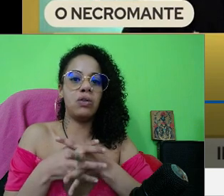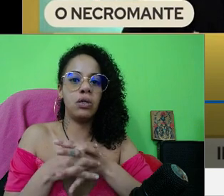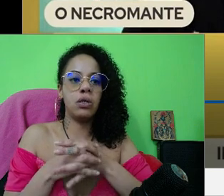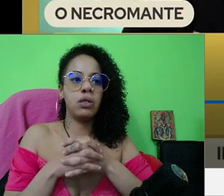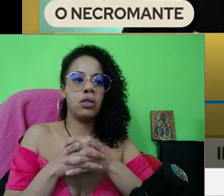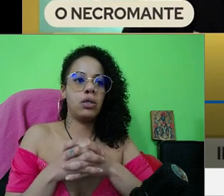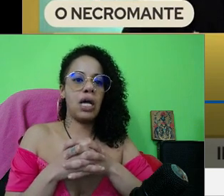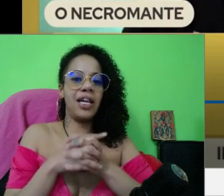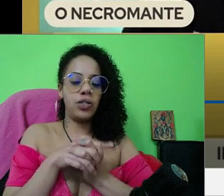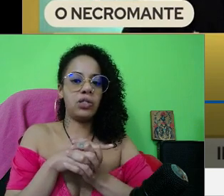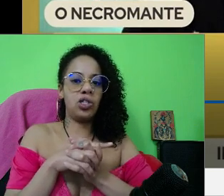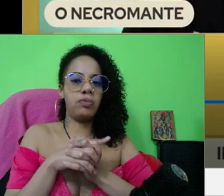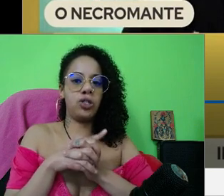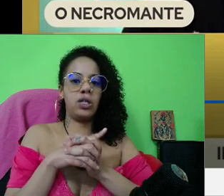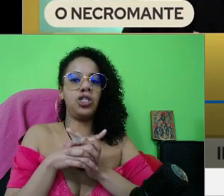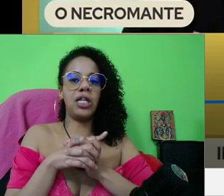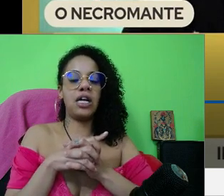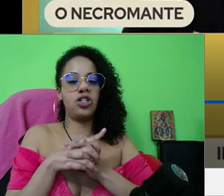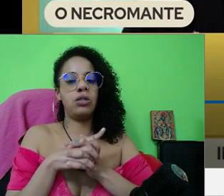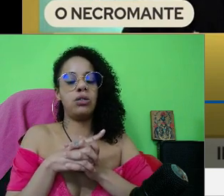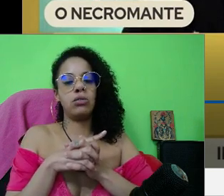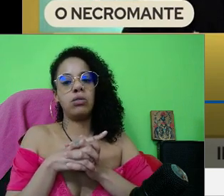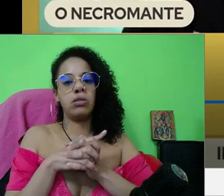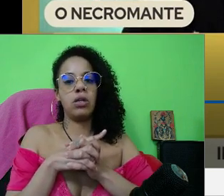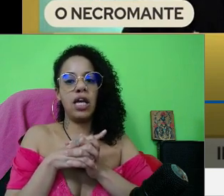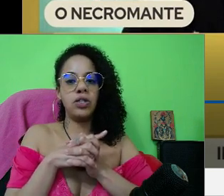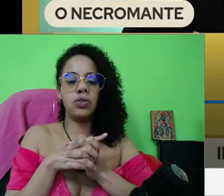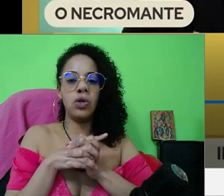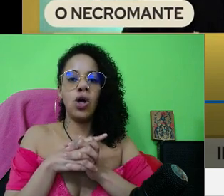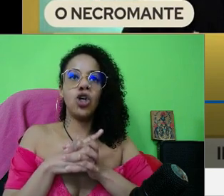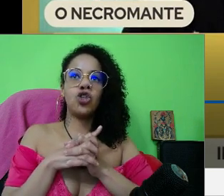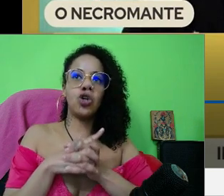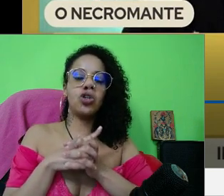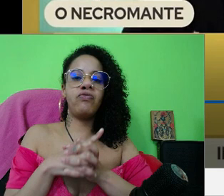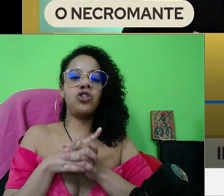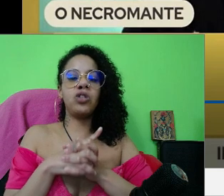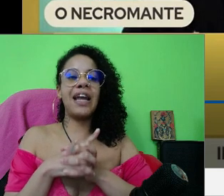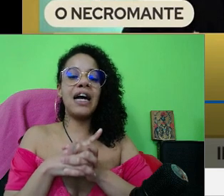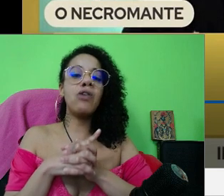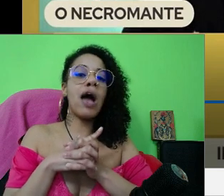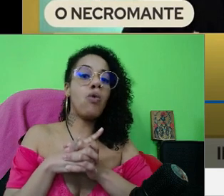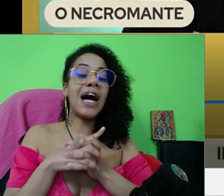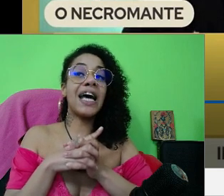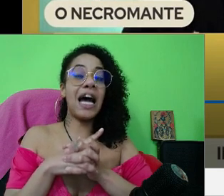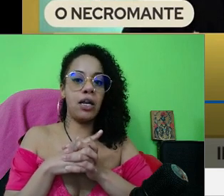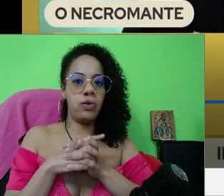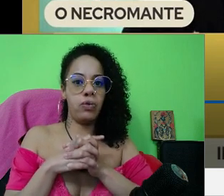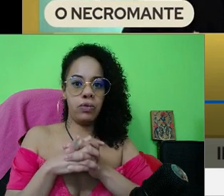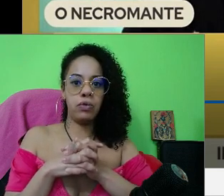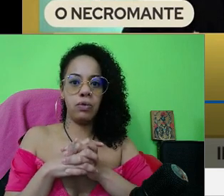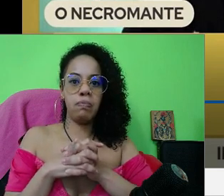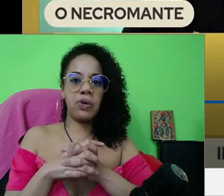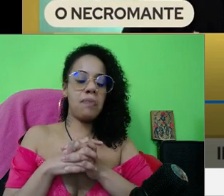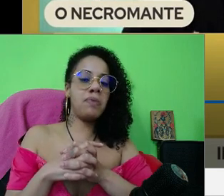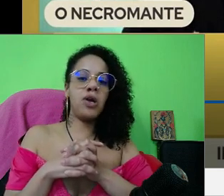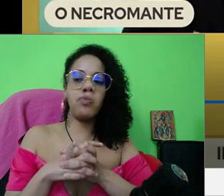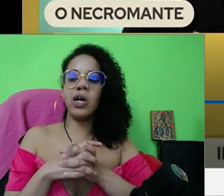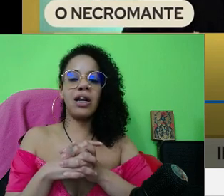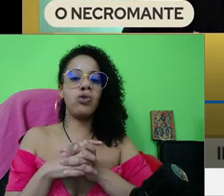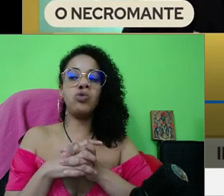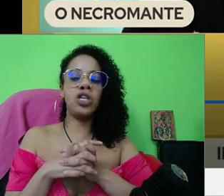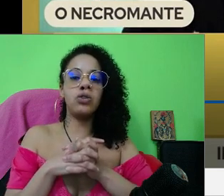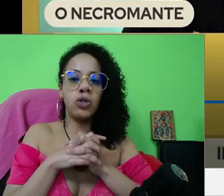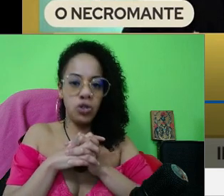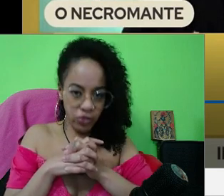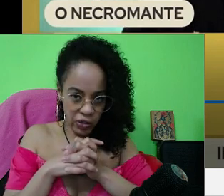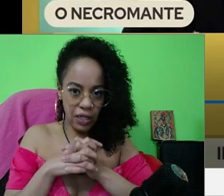Operandi isso é isso que você chama de honestidade é isso todo o vídeo dela é o porque primeiro